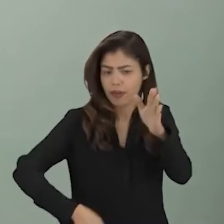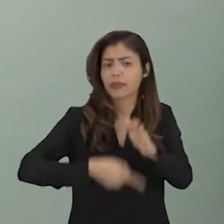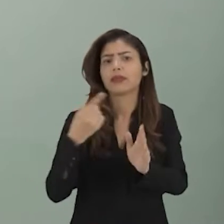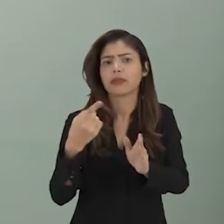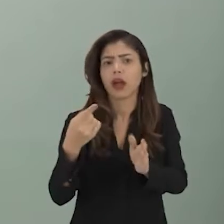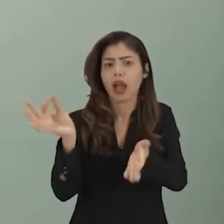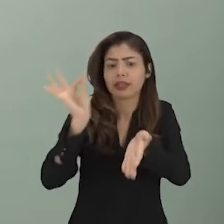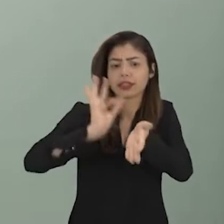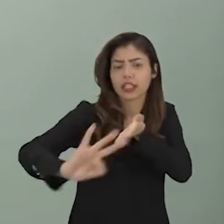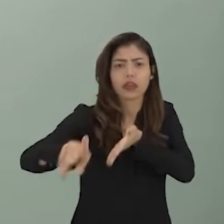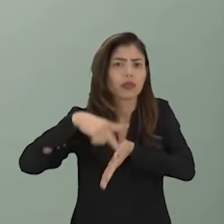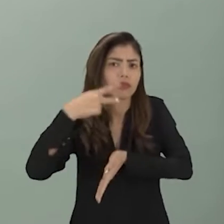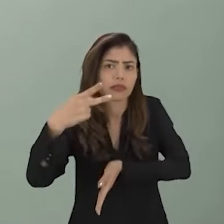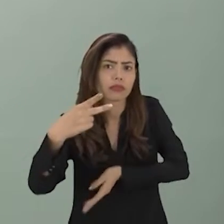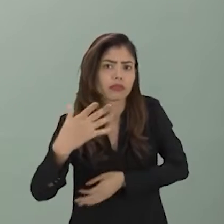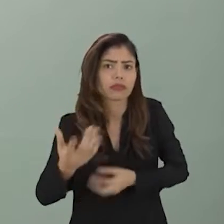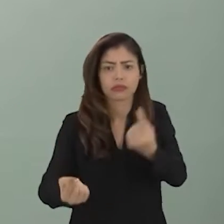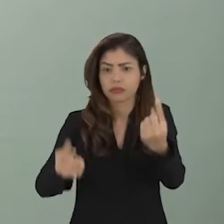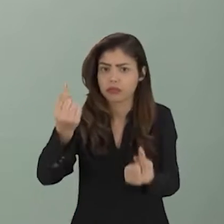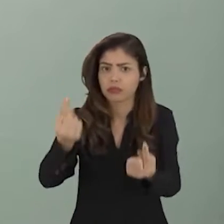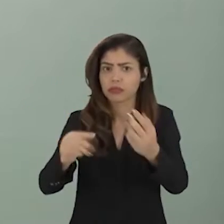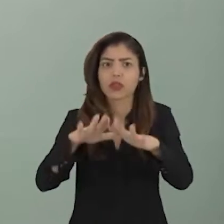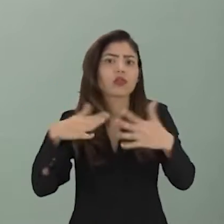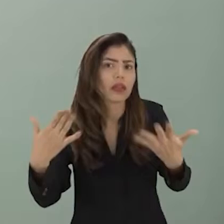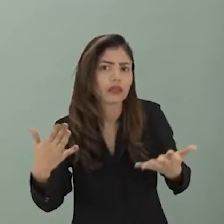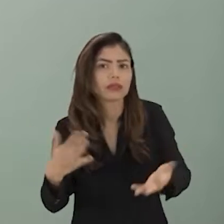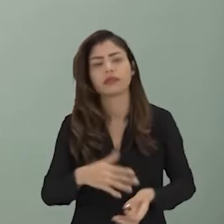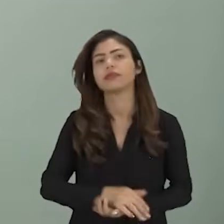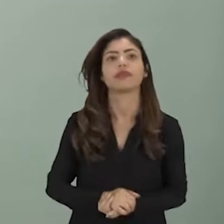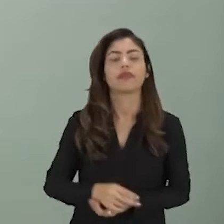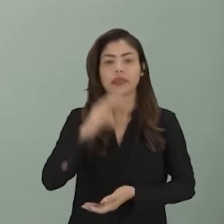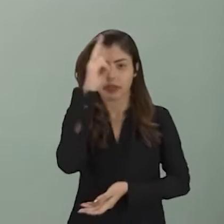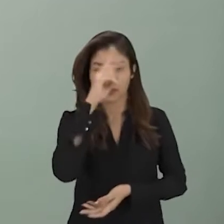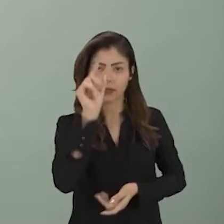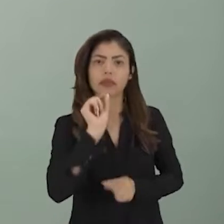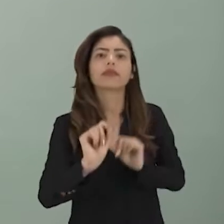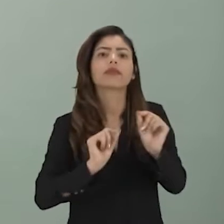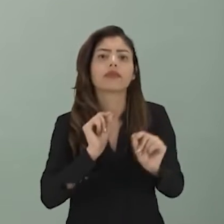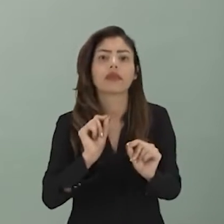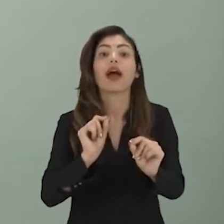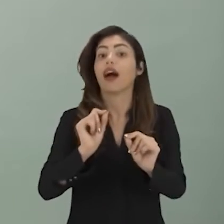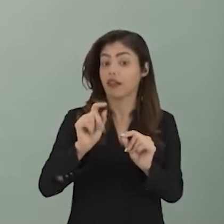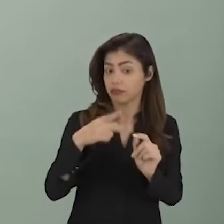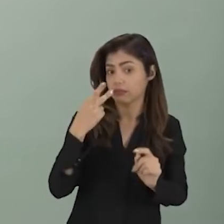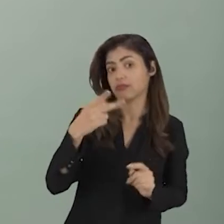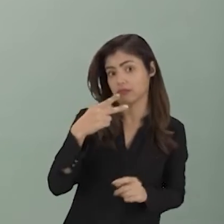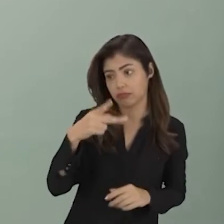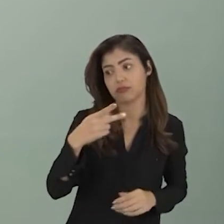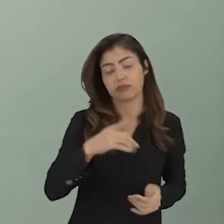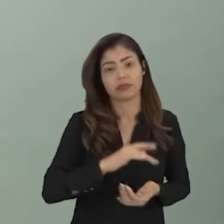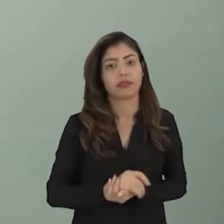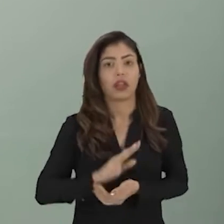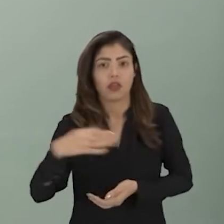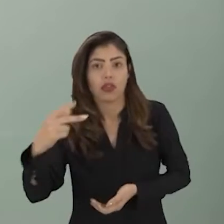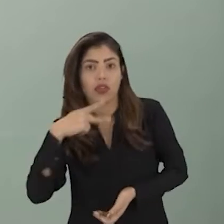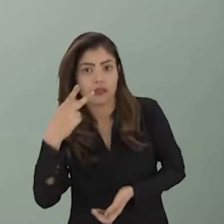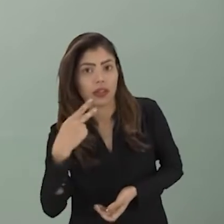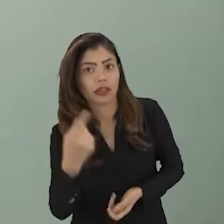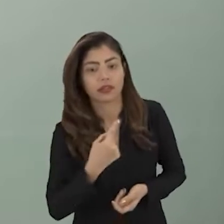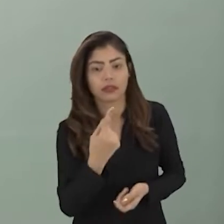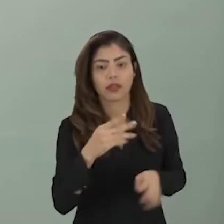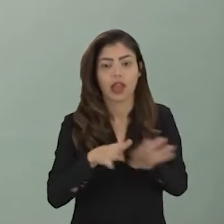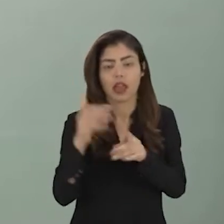primeiro, a escrita ou a fala? Vamos lembrar disso? Obviamente, a fala. E quando nós falamos, nós